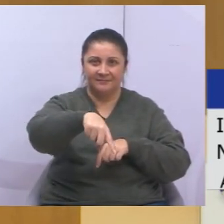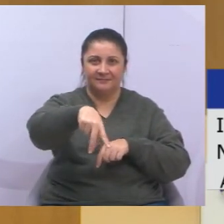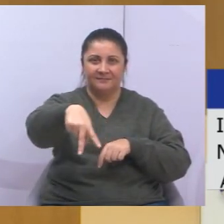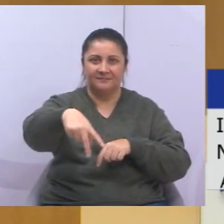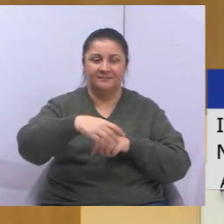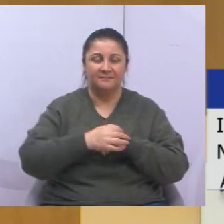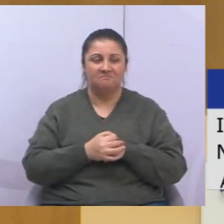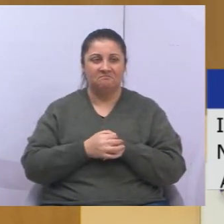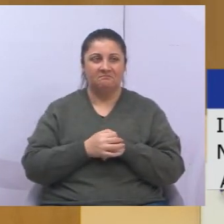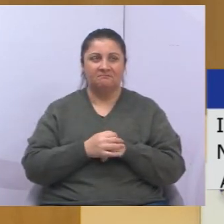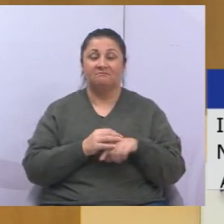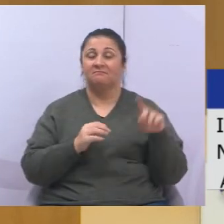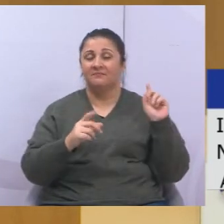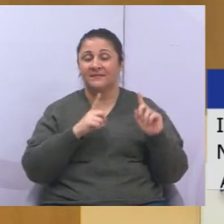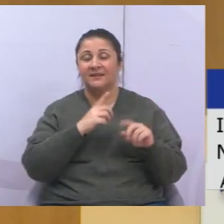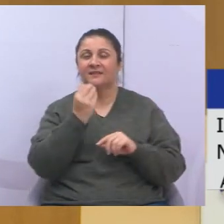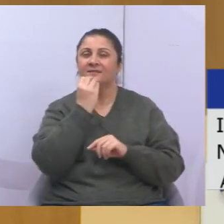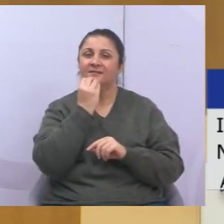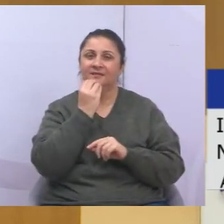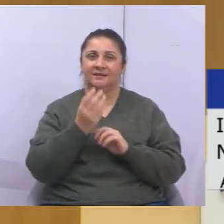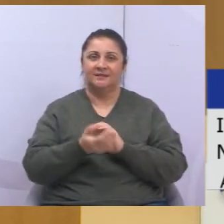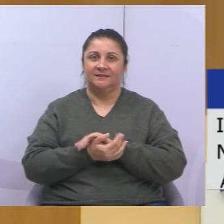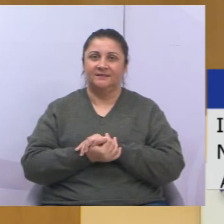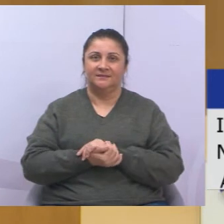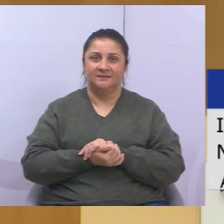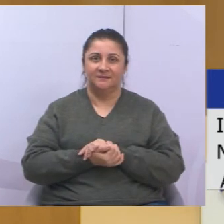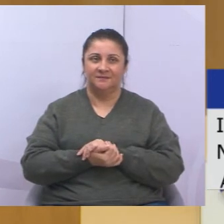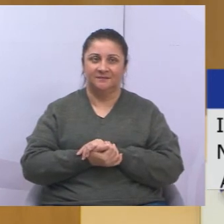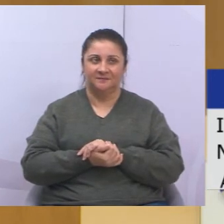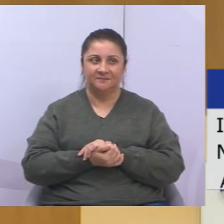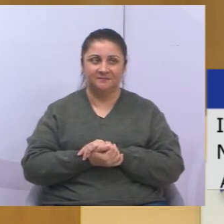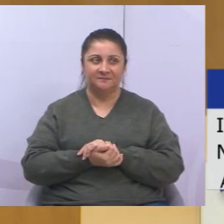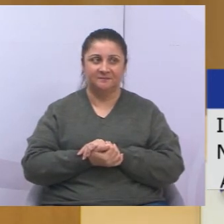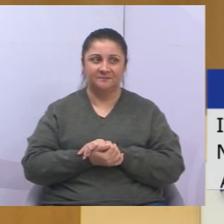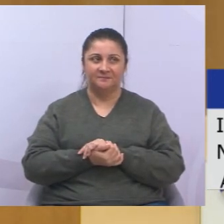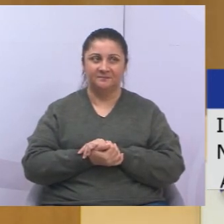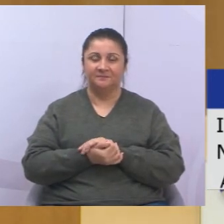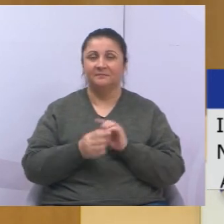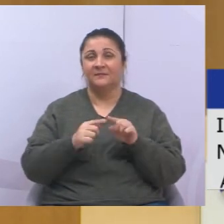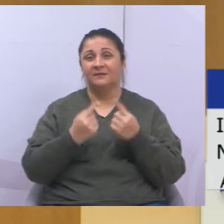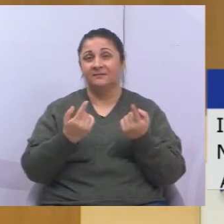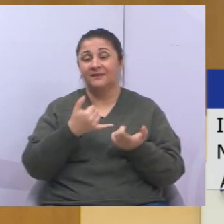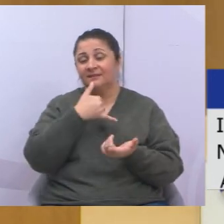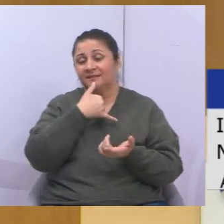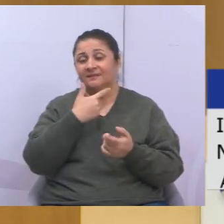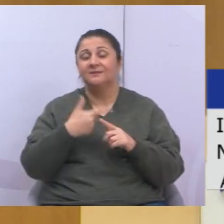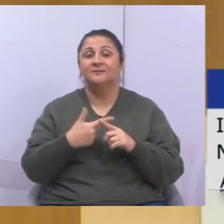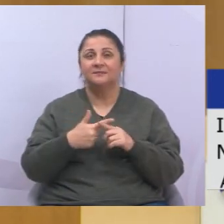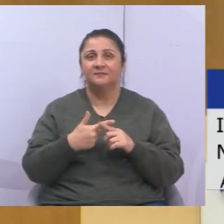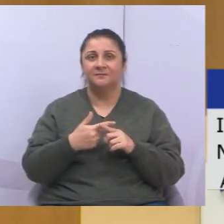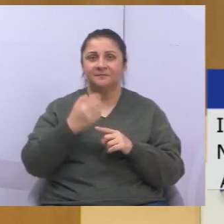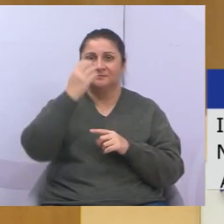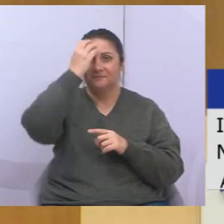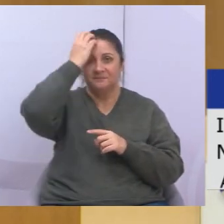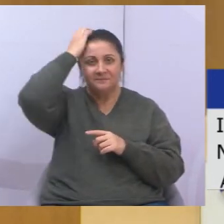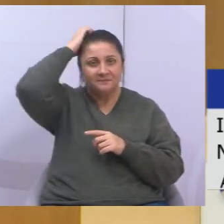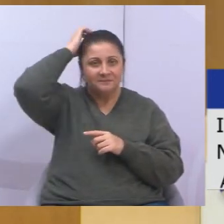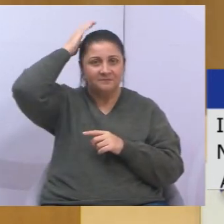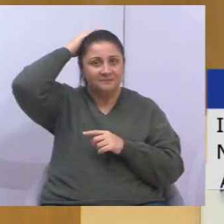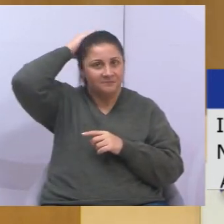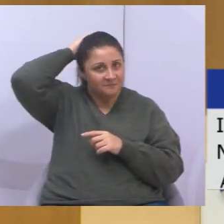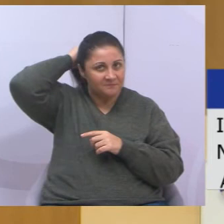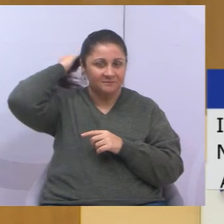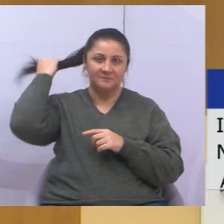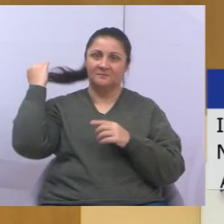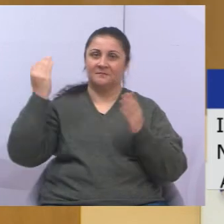tive essas oportunidades. Eu falo infelizmente porque hoje os